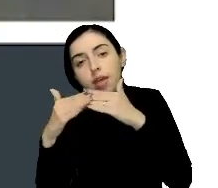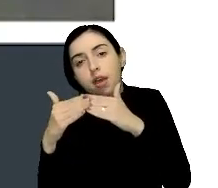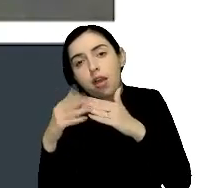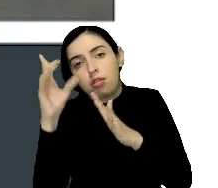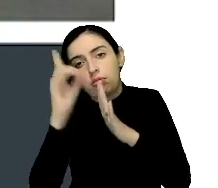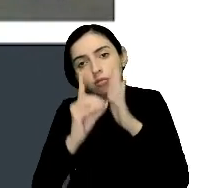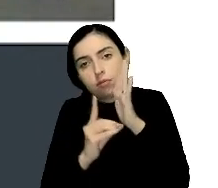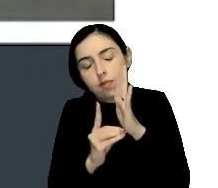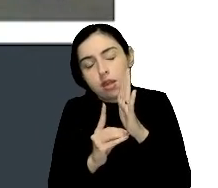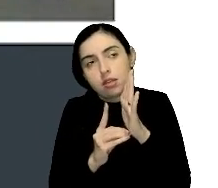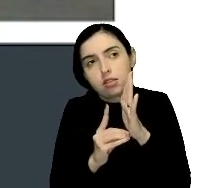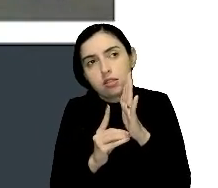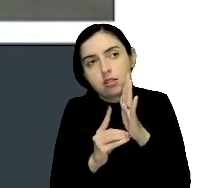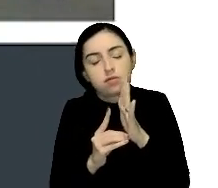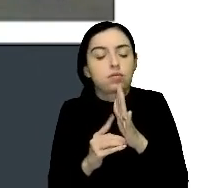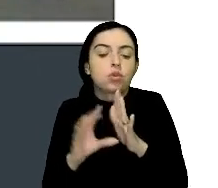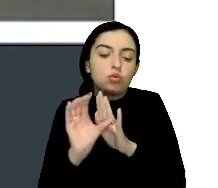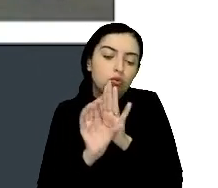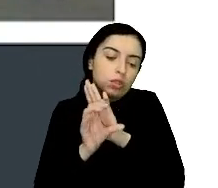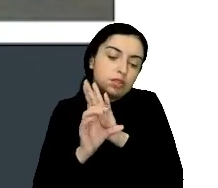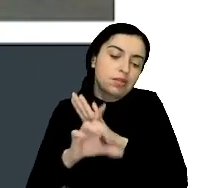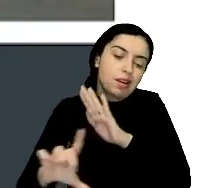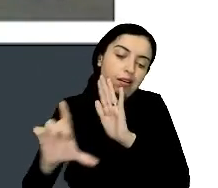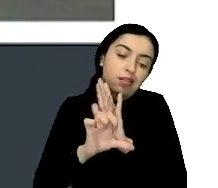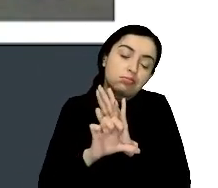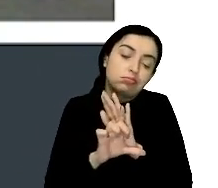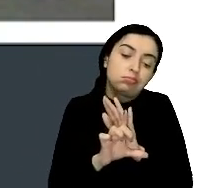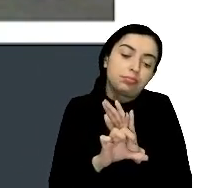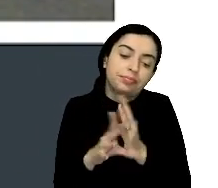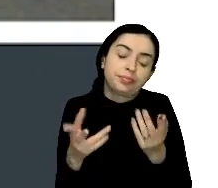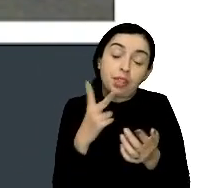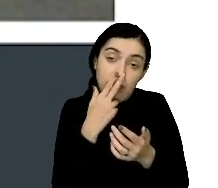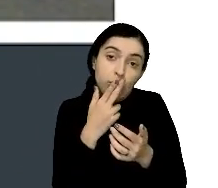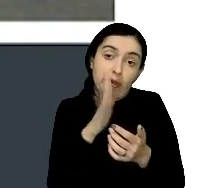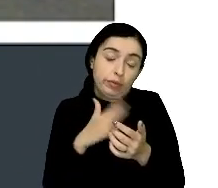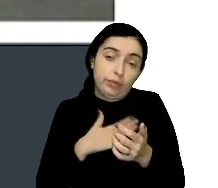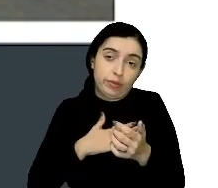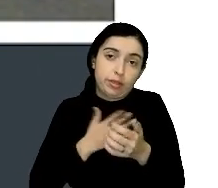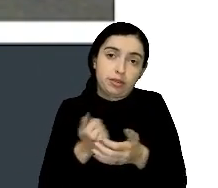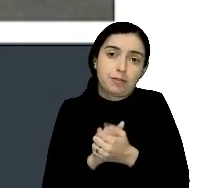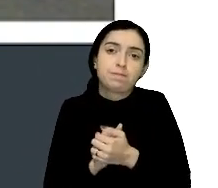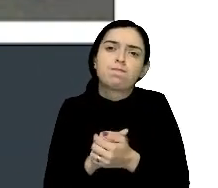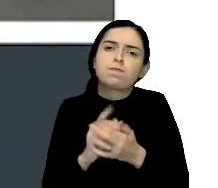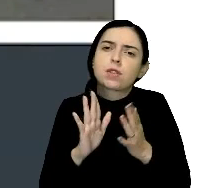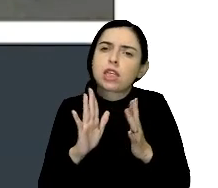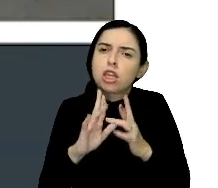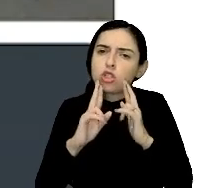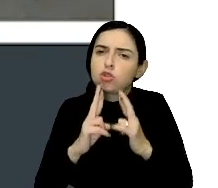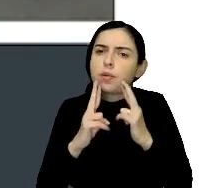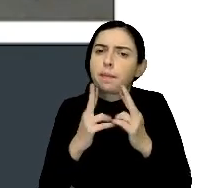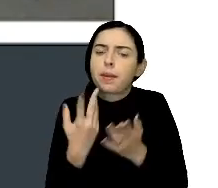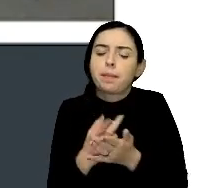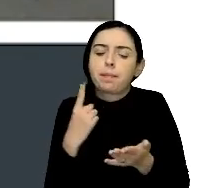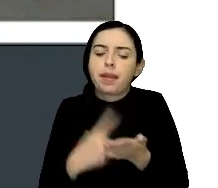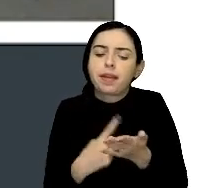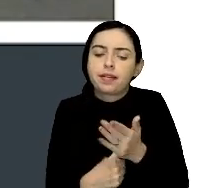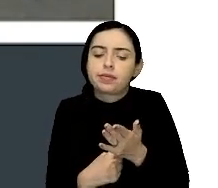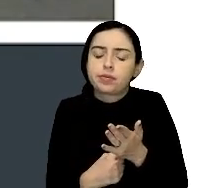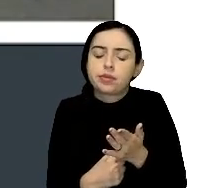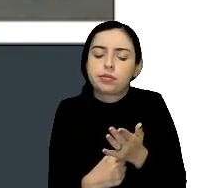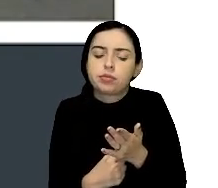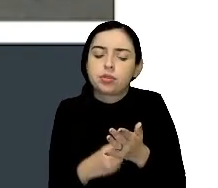a constitucionalidade, a legalidade, talvez até. Havia a promessa de que nós teríamos uma ação direta de